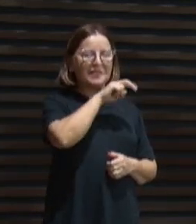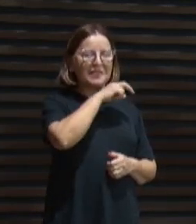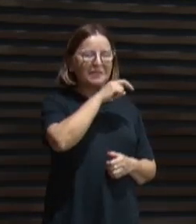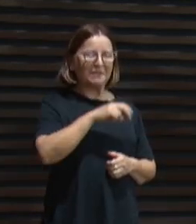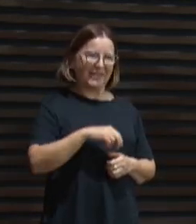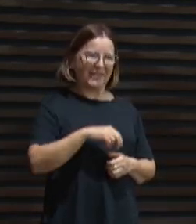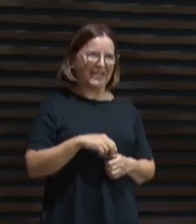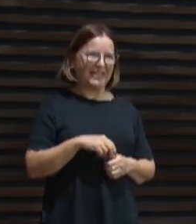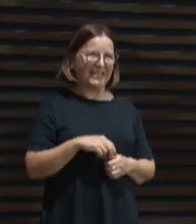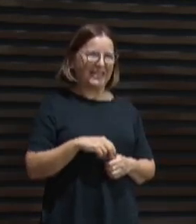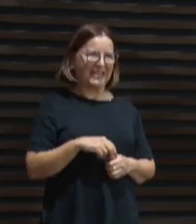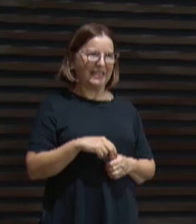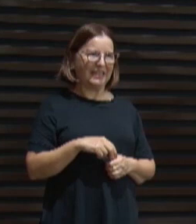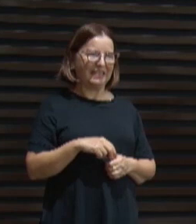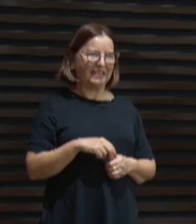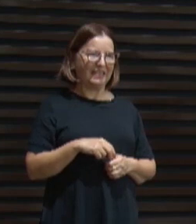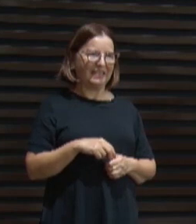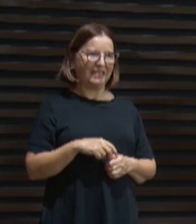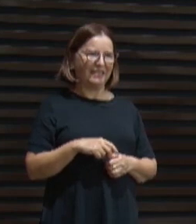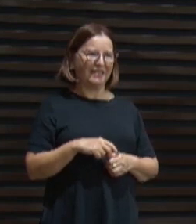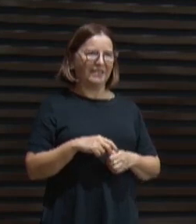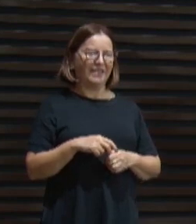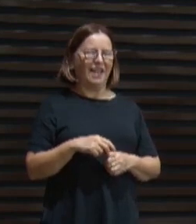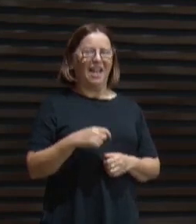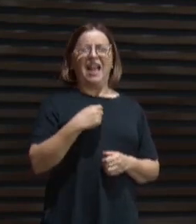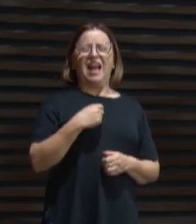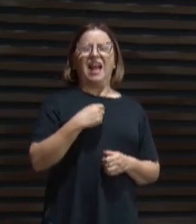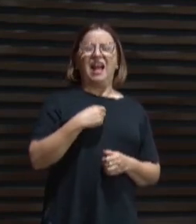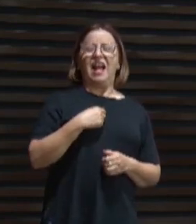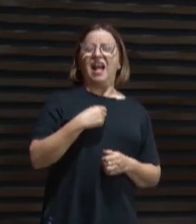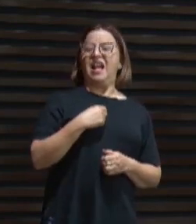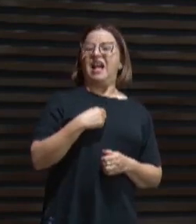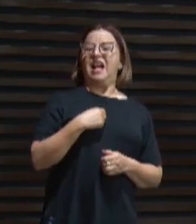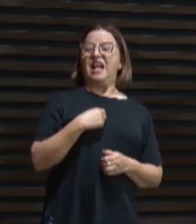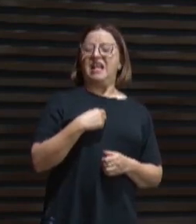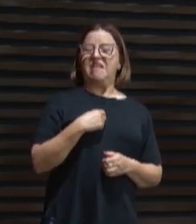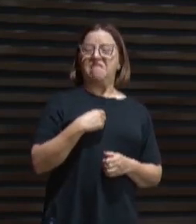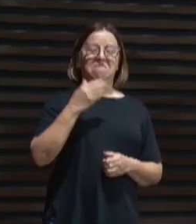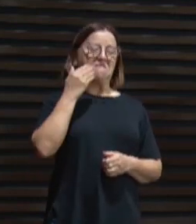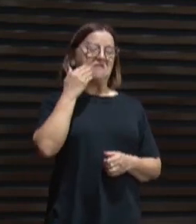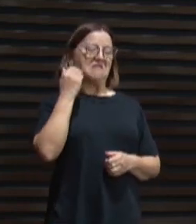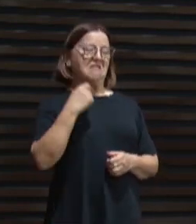É a autossuficiência. É a independência.